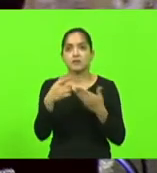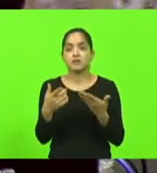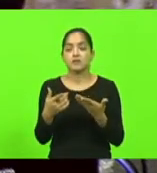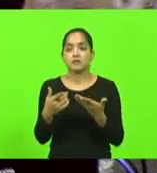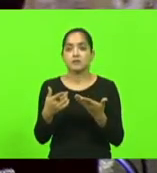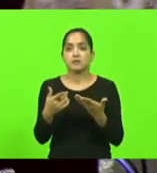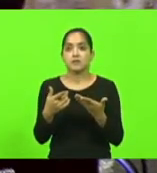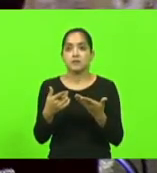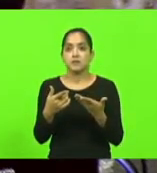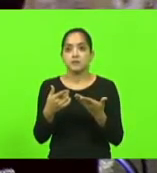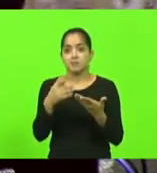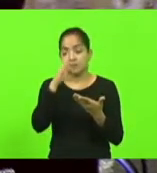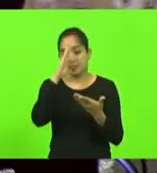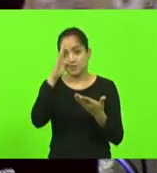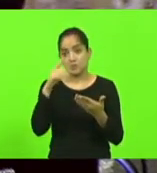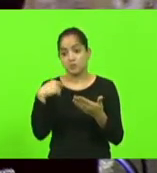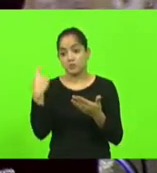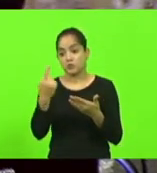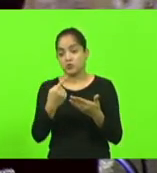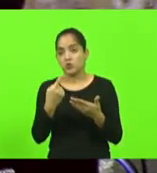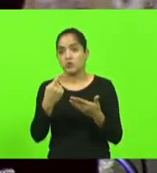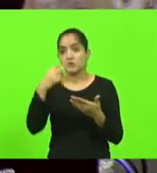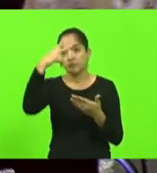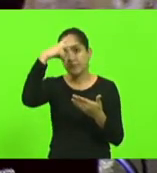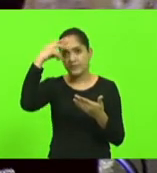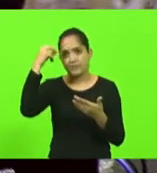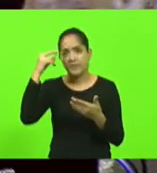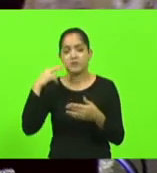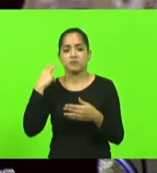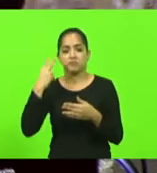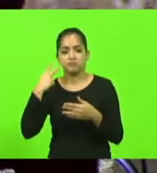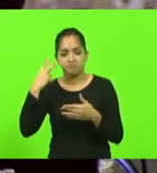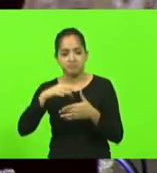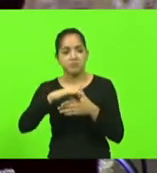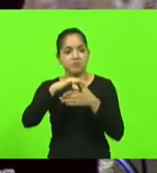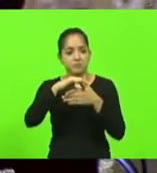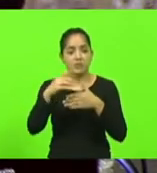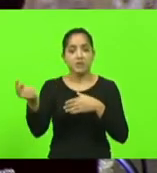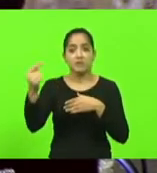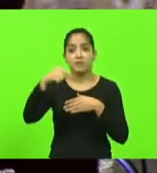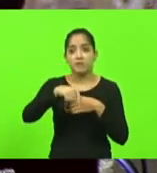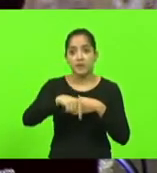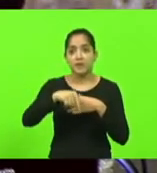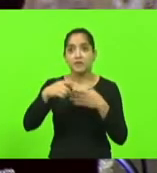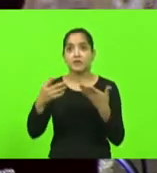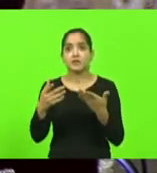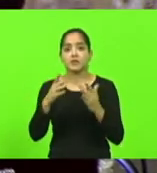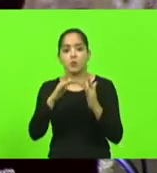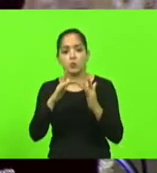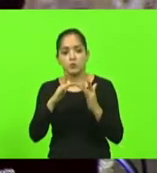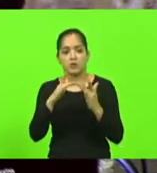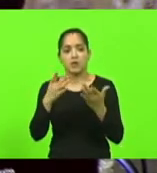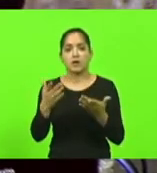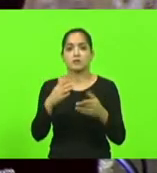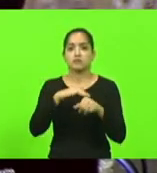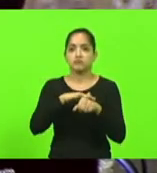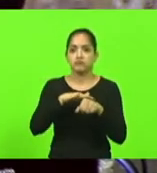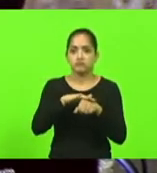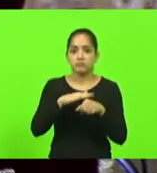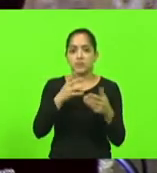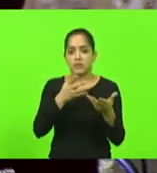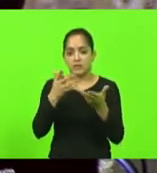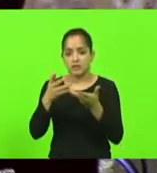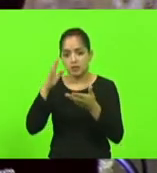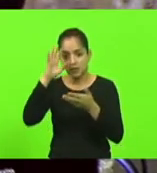Estado, vêm os prefeitos, vêm os vereadores, vêm as lideranças, fazer o nosso contato, vem aqui para buscar